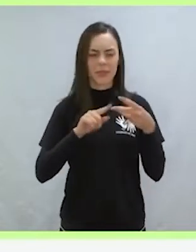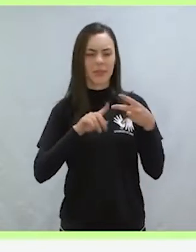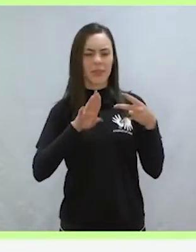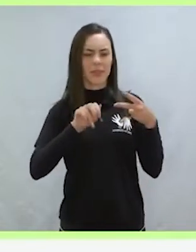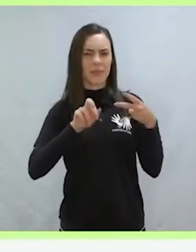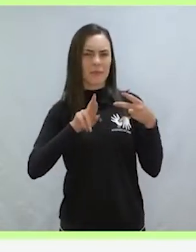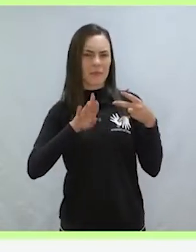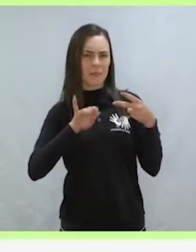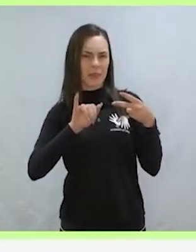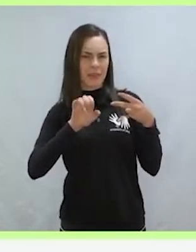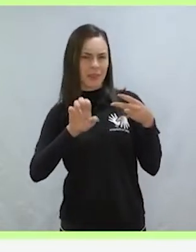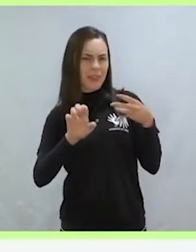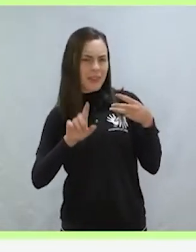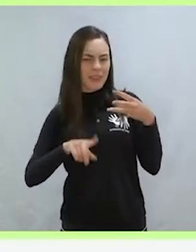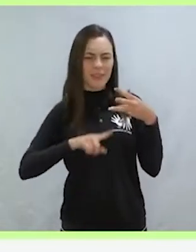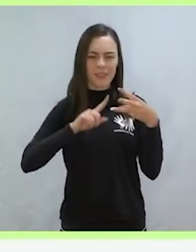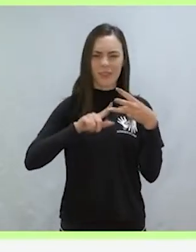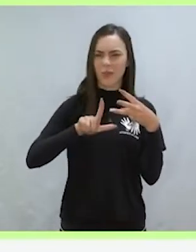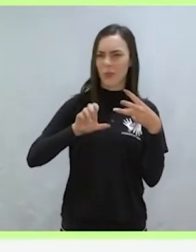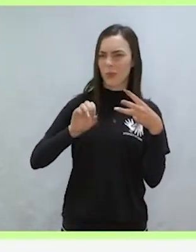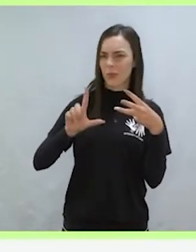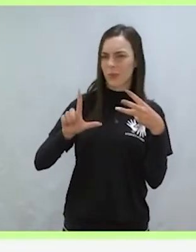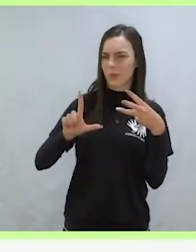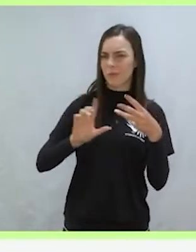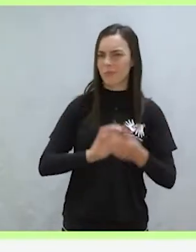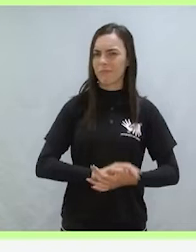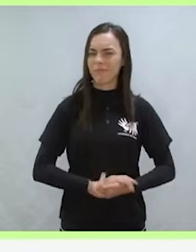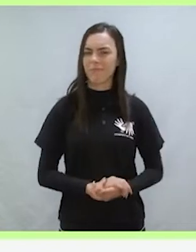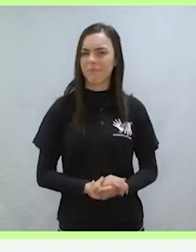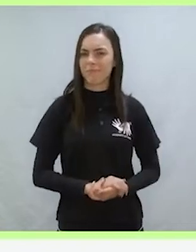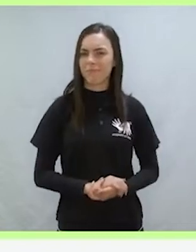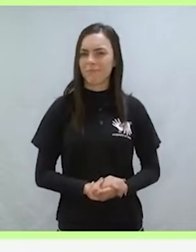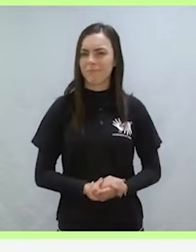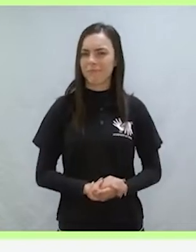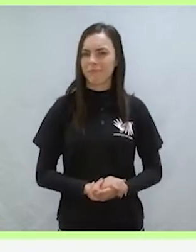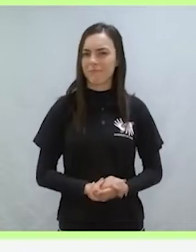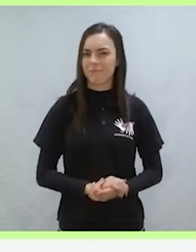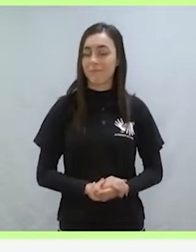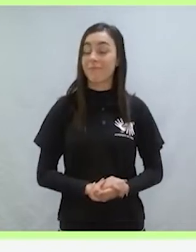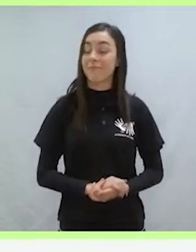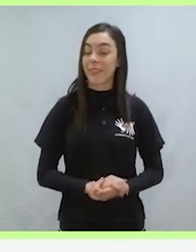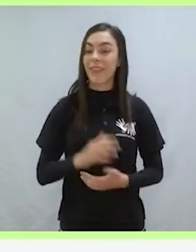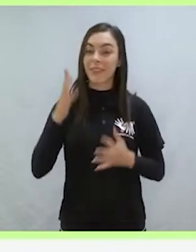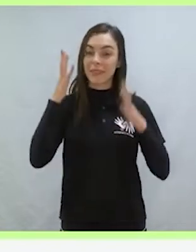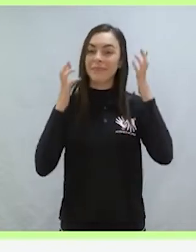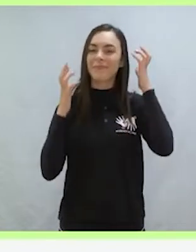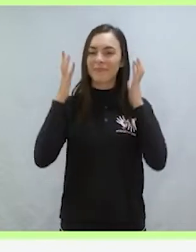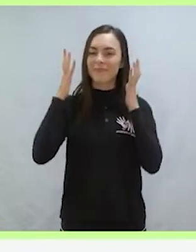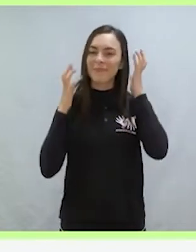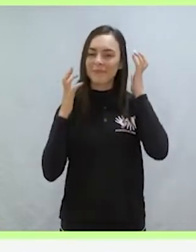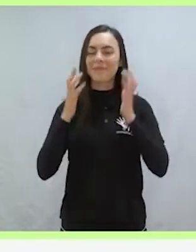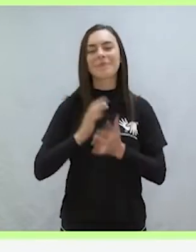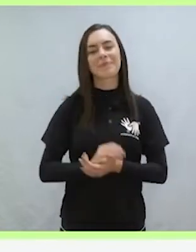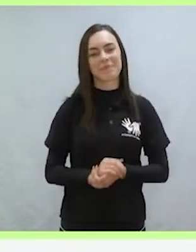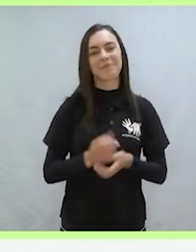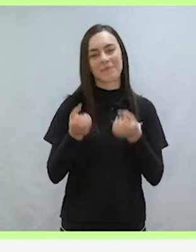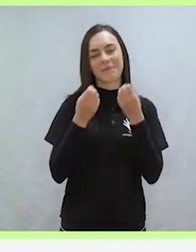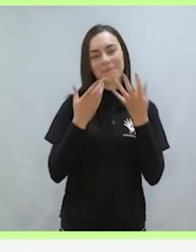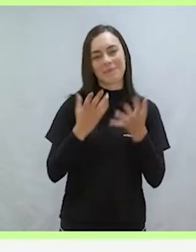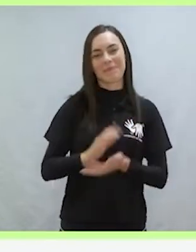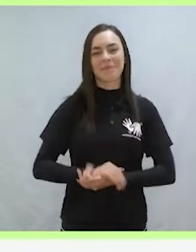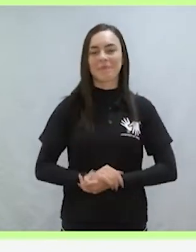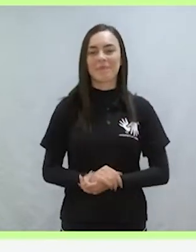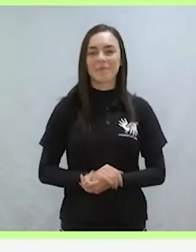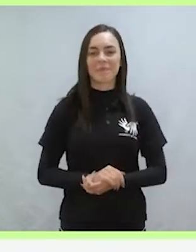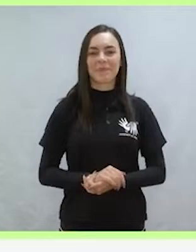boneca Barbie? Ou é a boneca LOL? Boneca Emília, né?